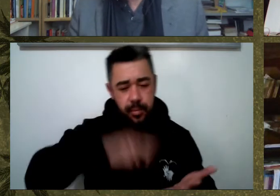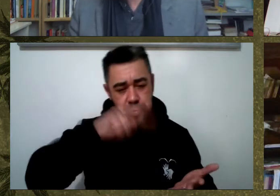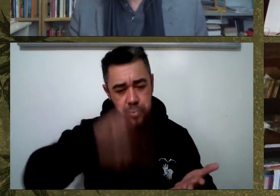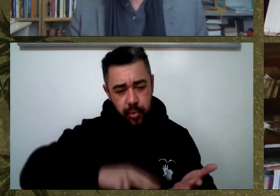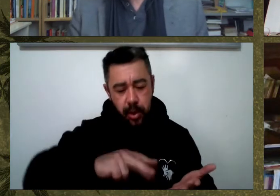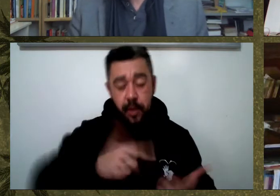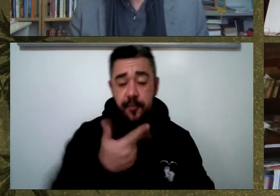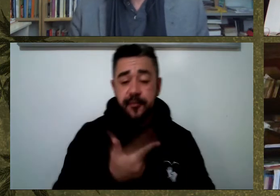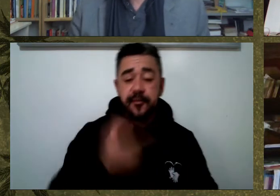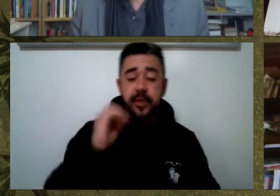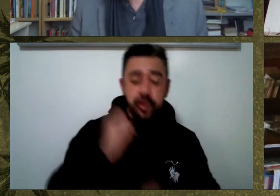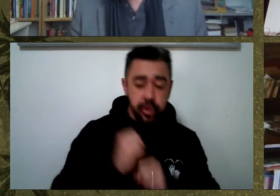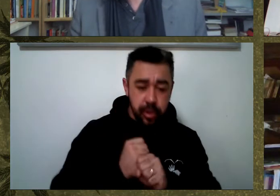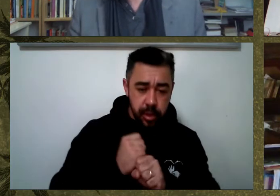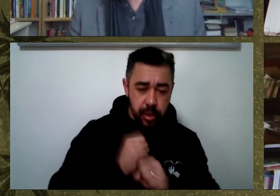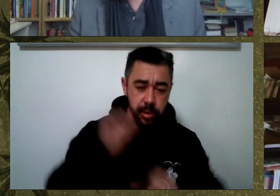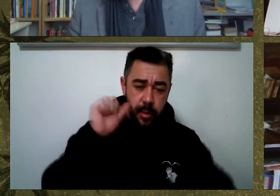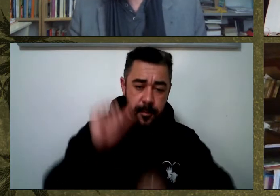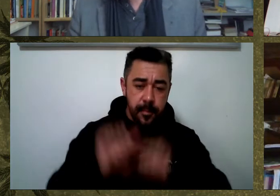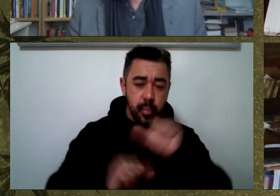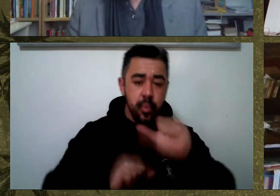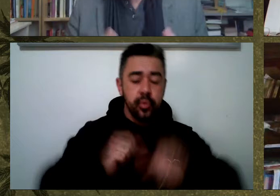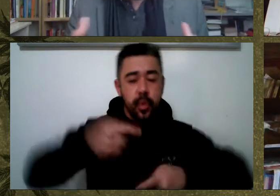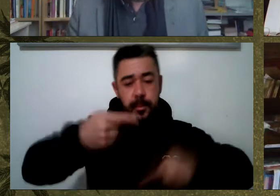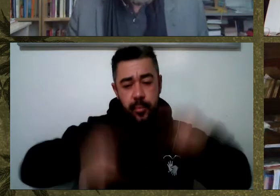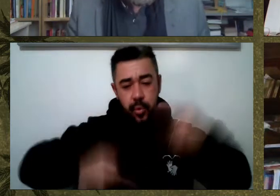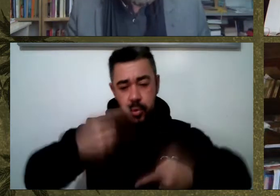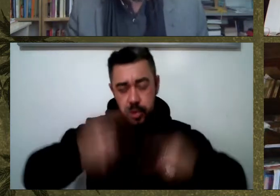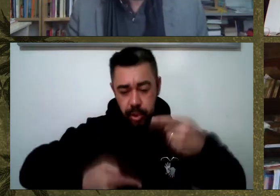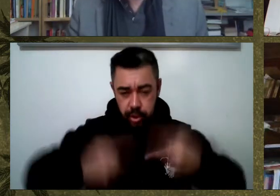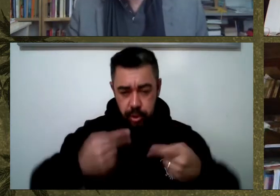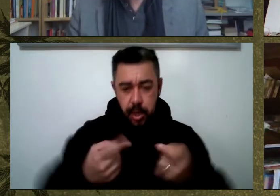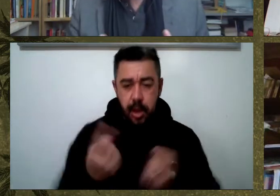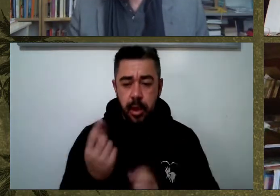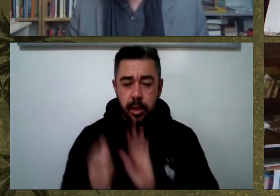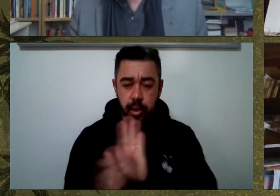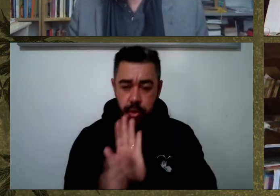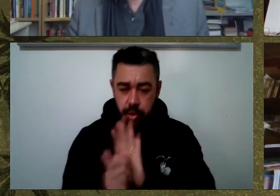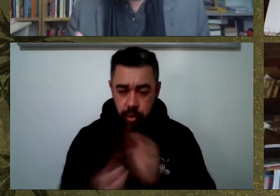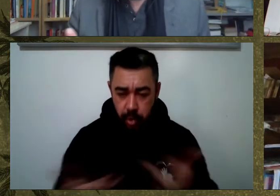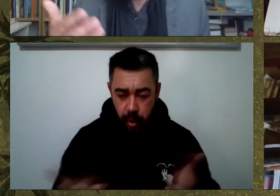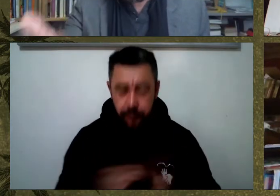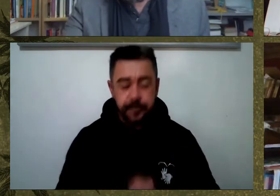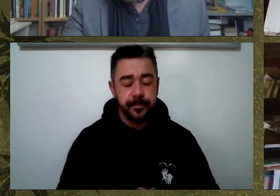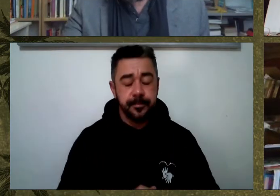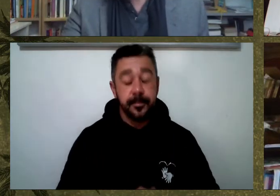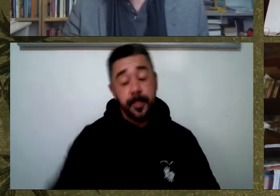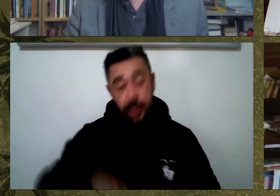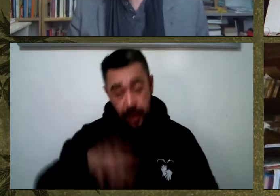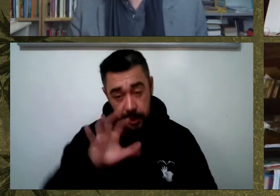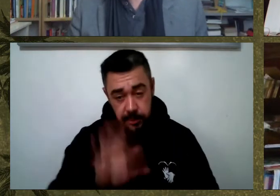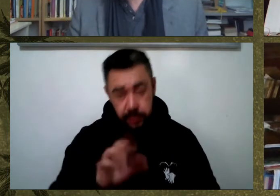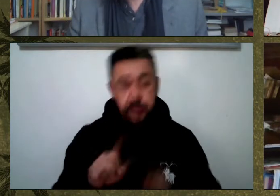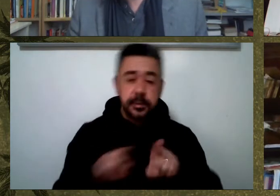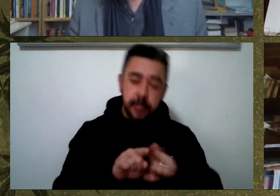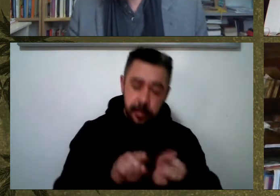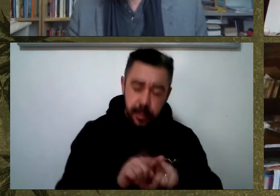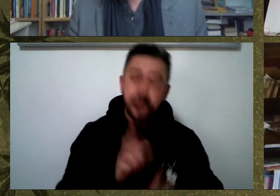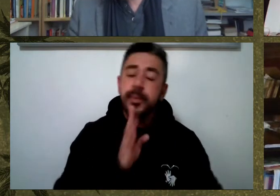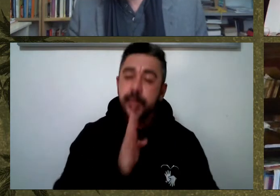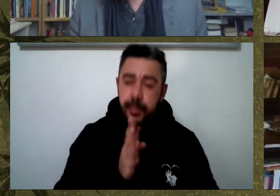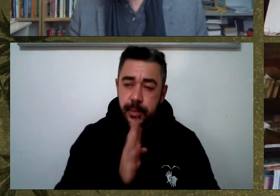20 anos de uma mudança de política de drogas. Um parênteses, foi assim que eu também conheci Augusto, em